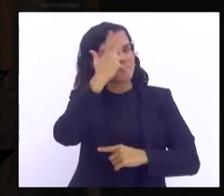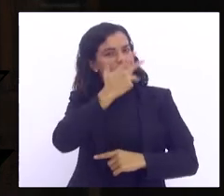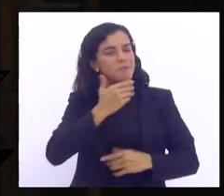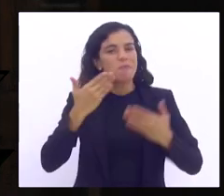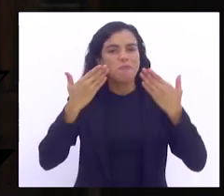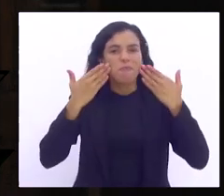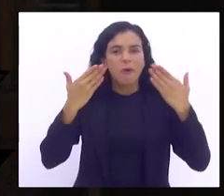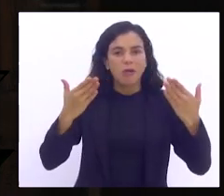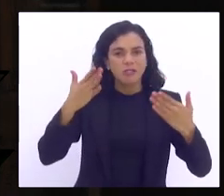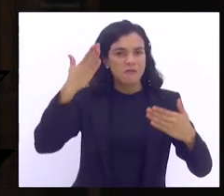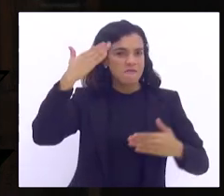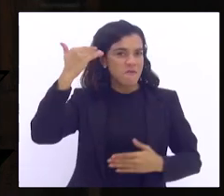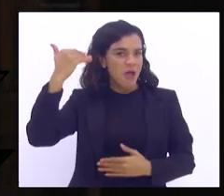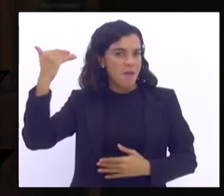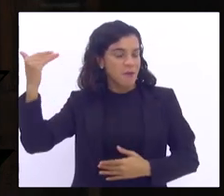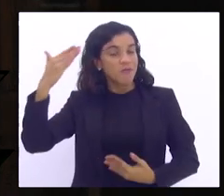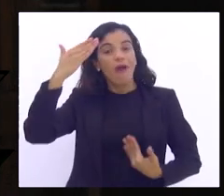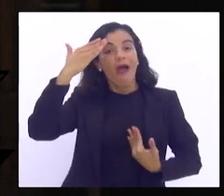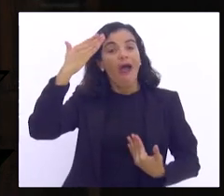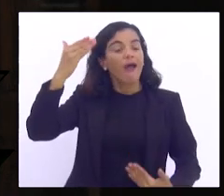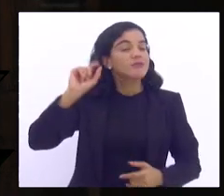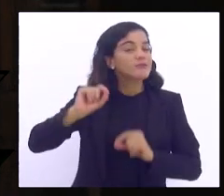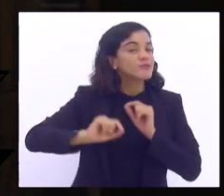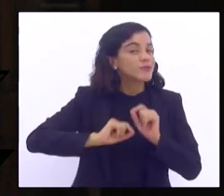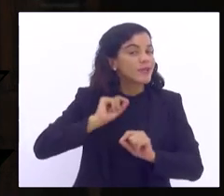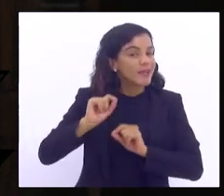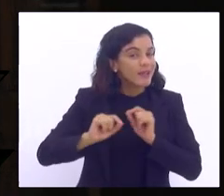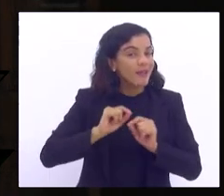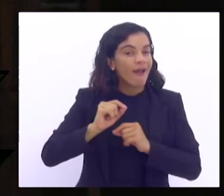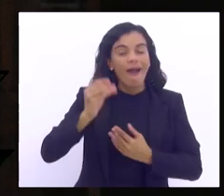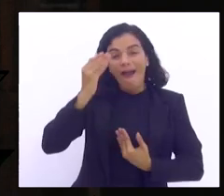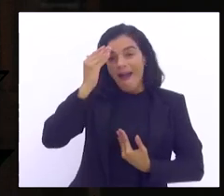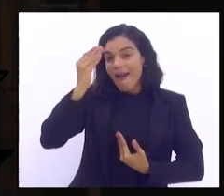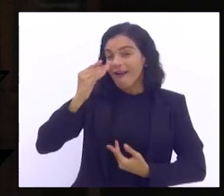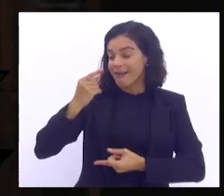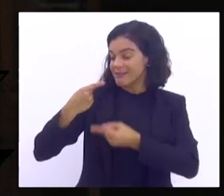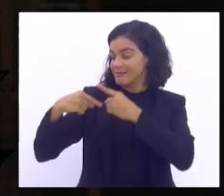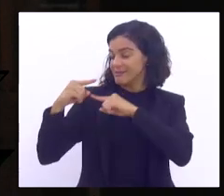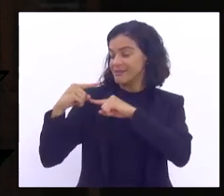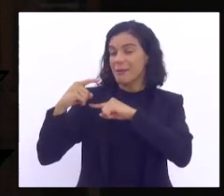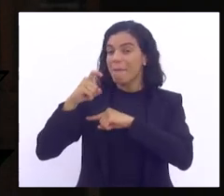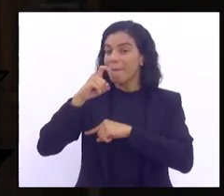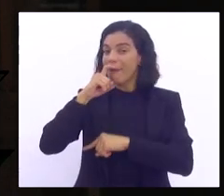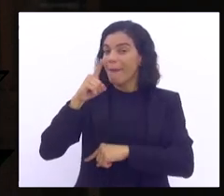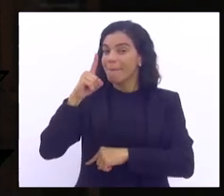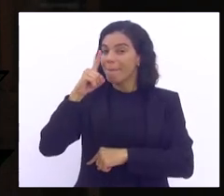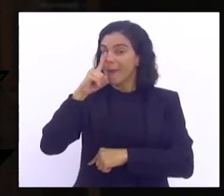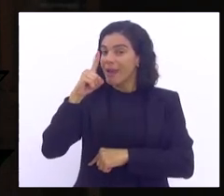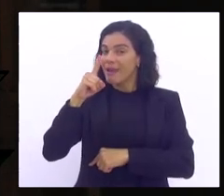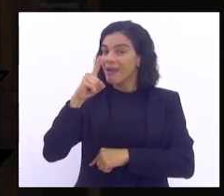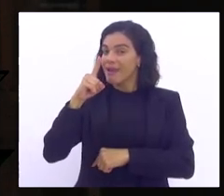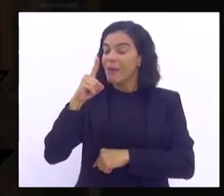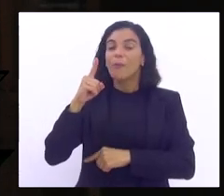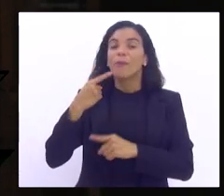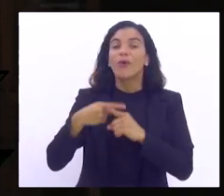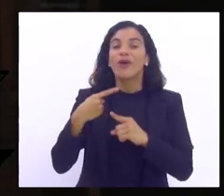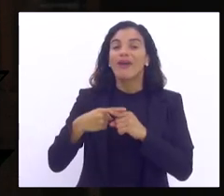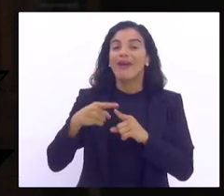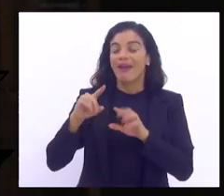mostrando celebridades agradecendo aos pais, à mãe, por não terem sido